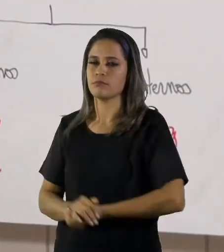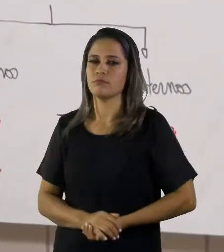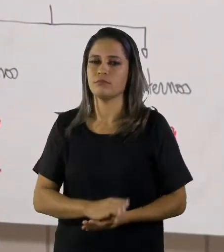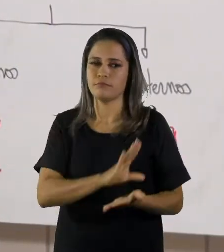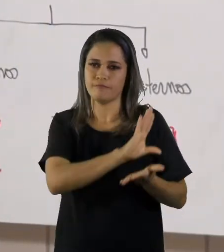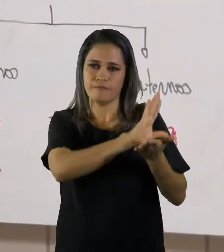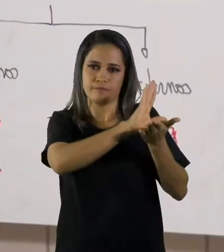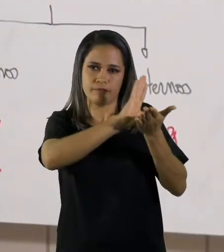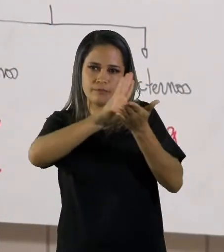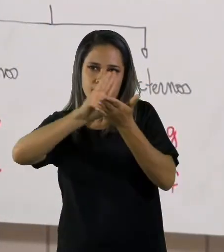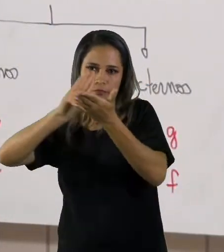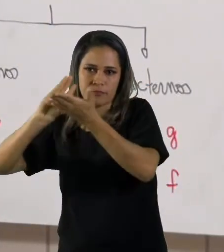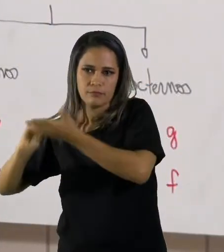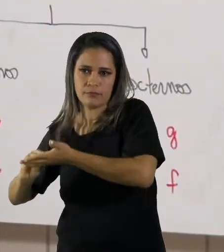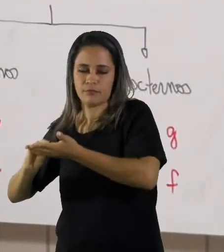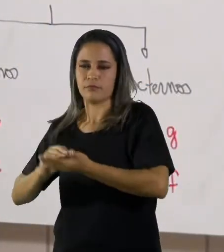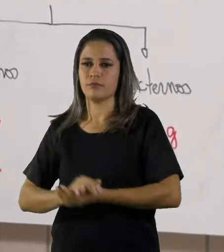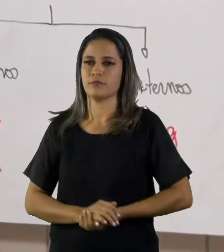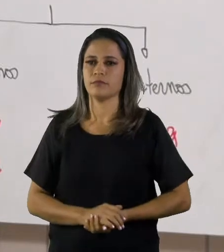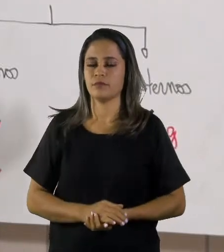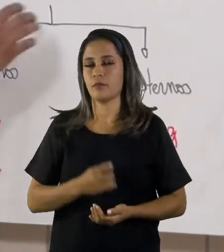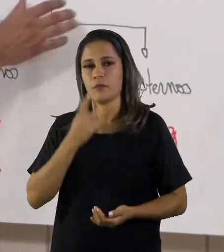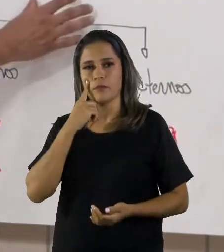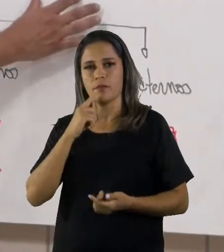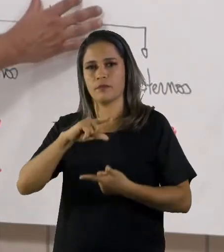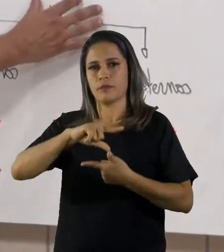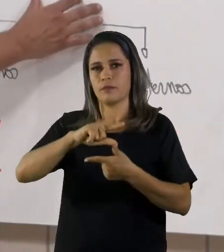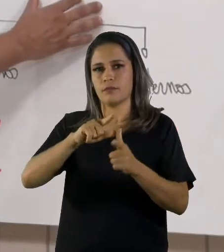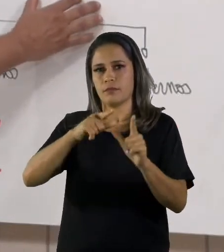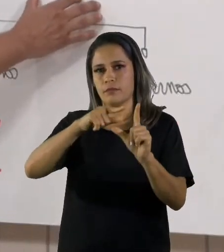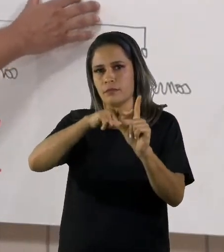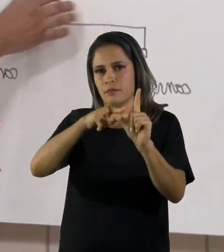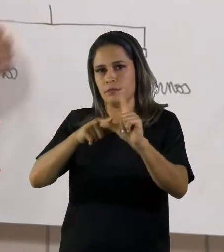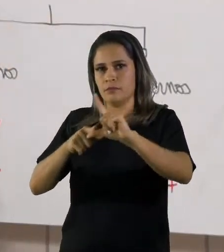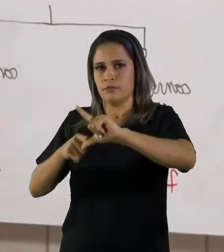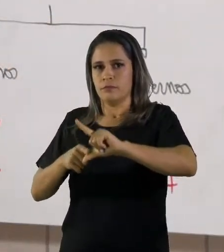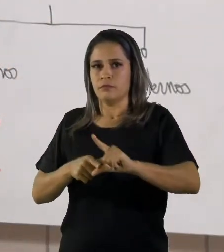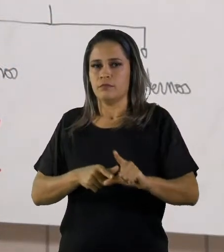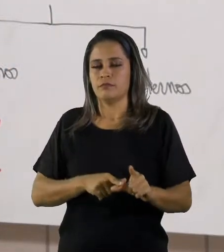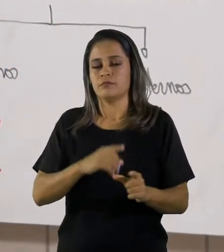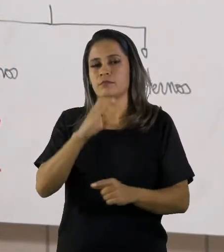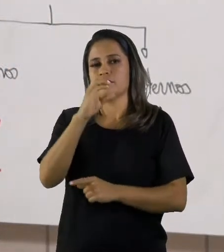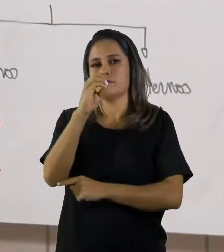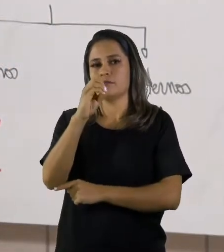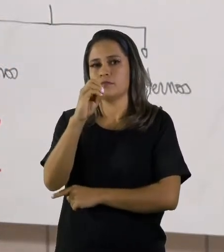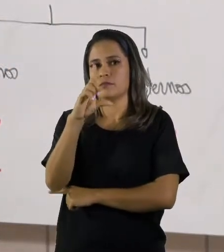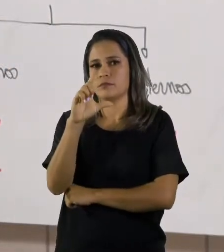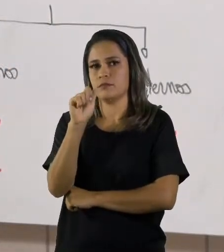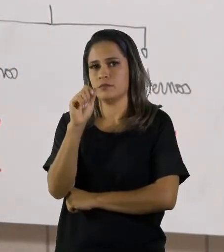nova forma de ver a posição desses ângulos, que são os ângulos colaterais.